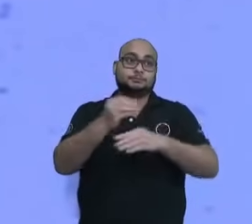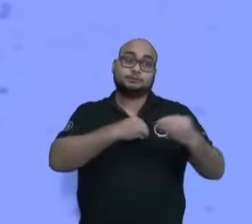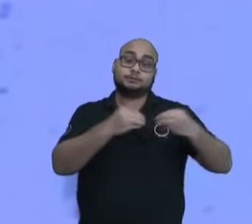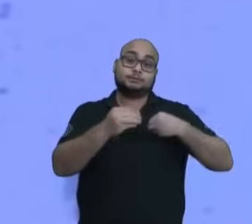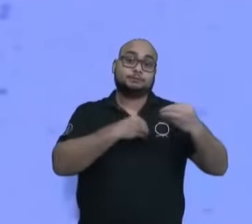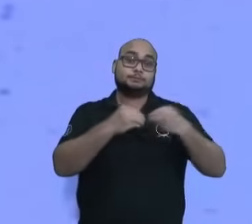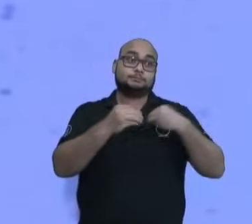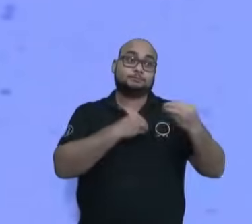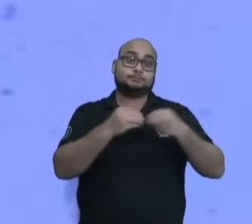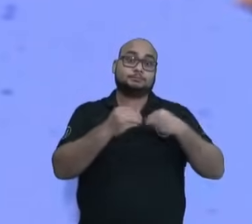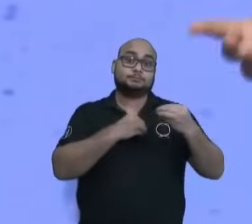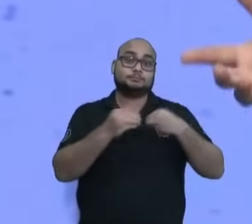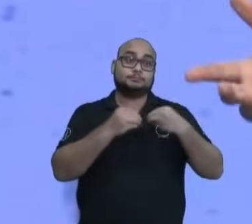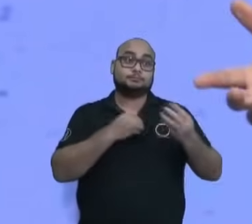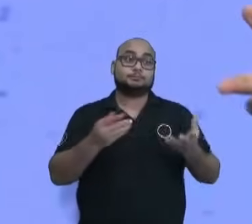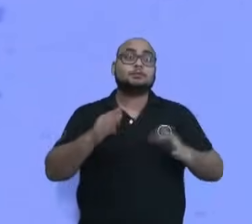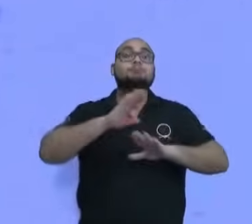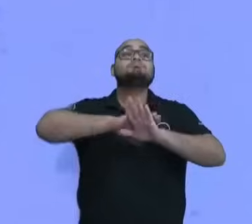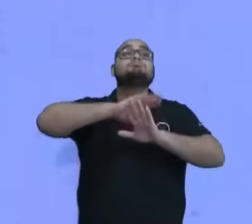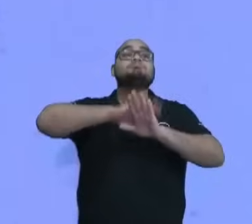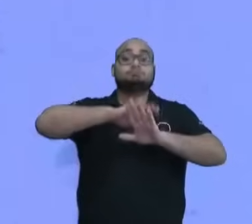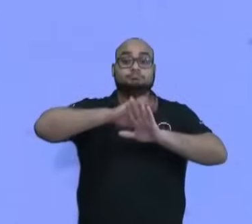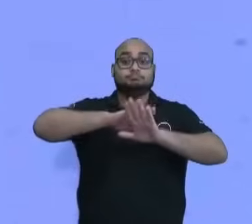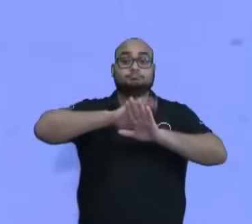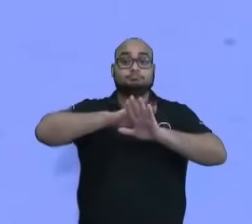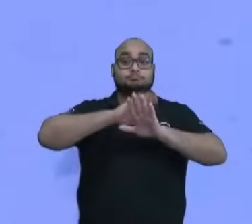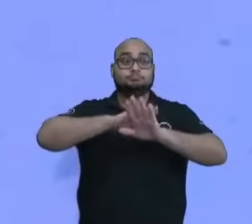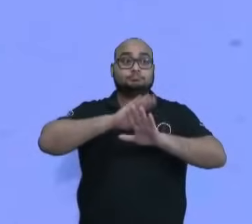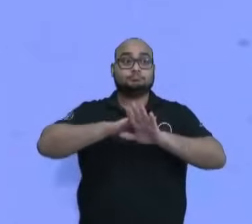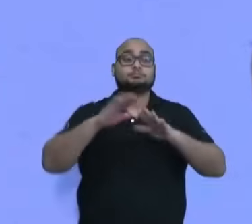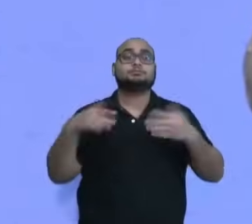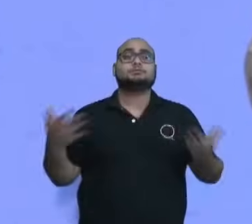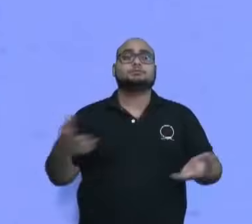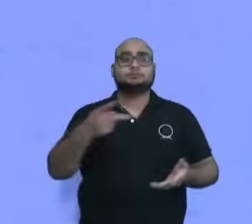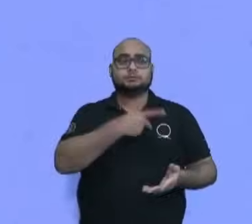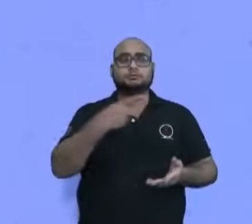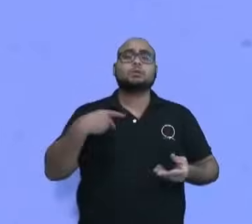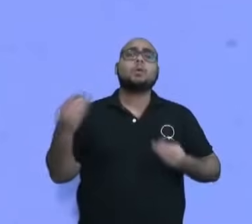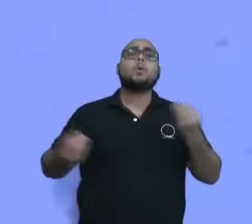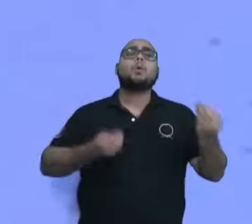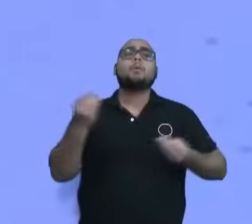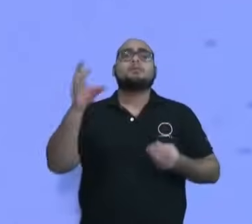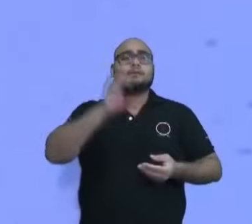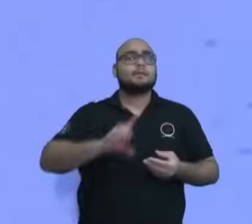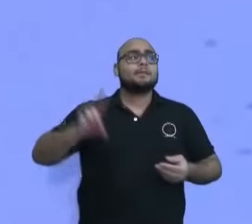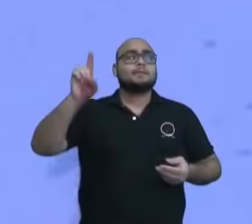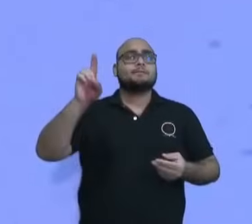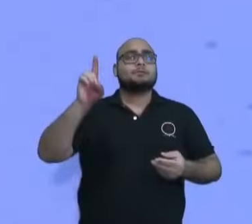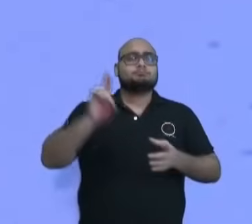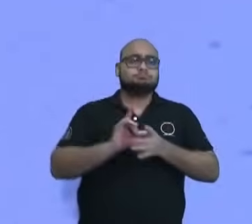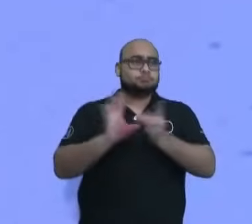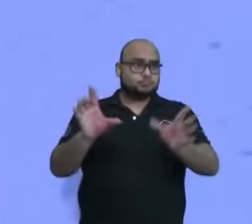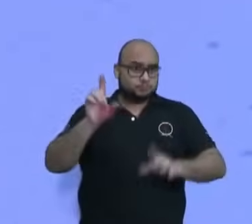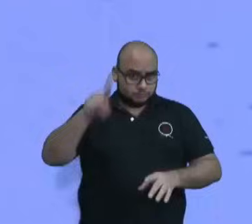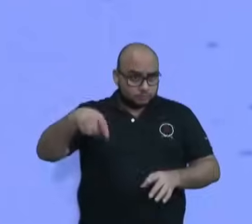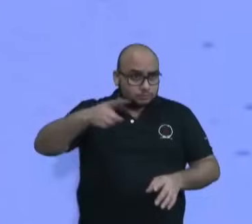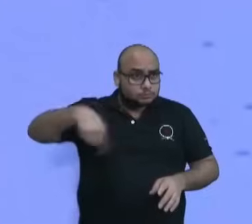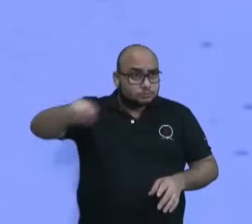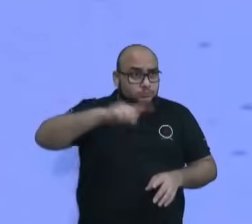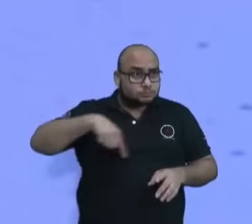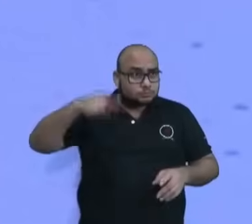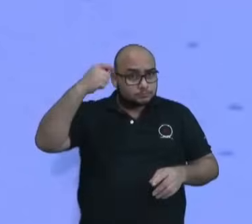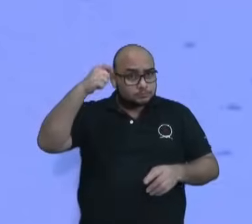iniquidade mas pastor como é que Deus permite isso você tem que entender uma coisa a manifestação do poder de Deus não significa